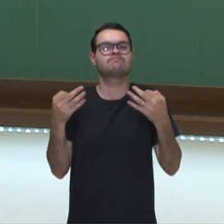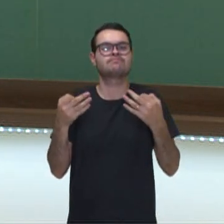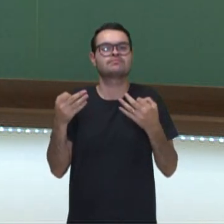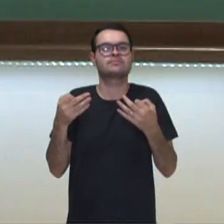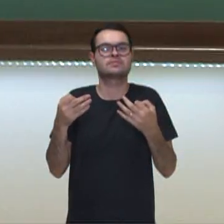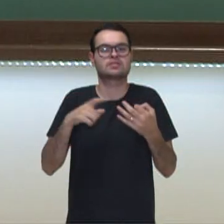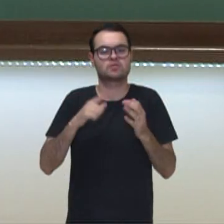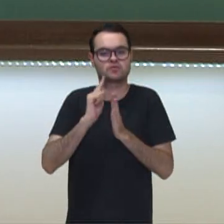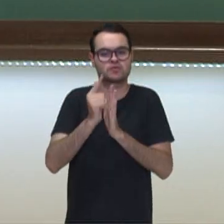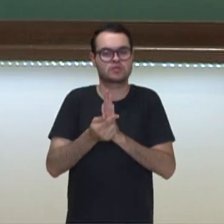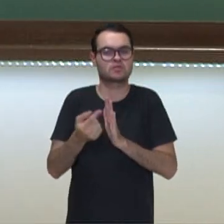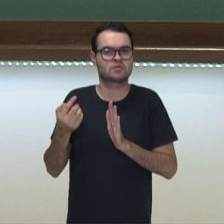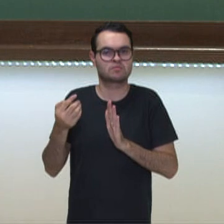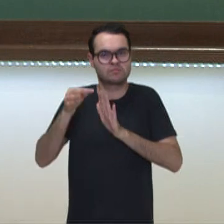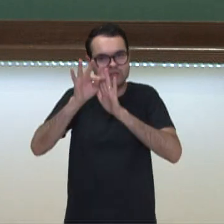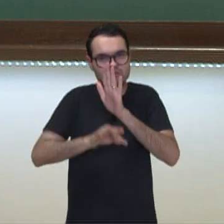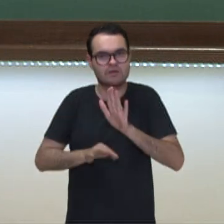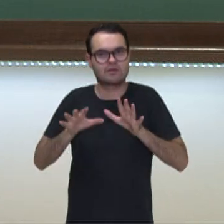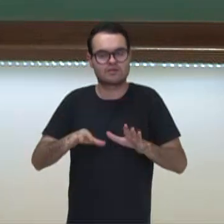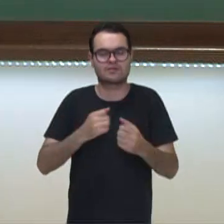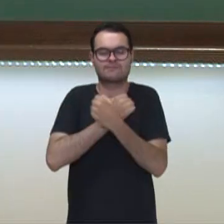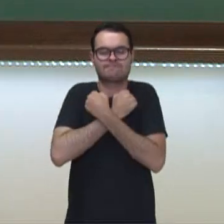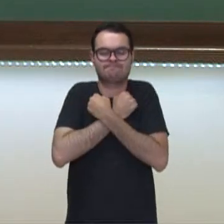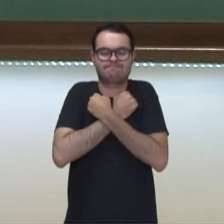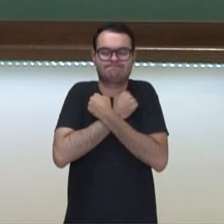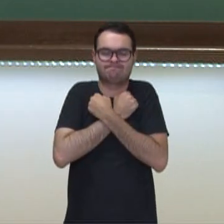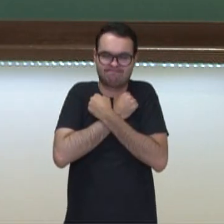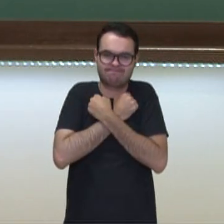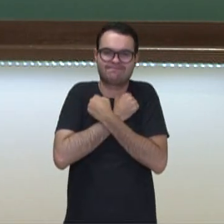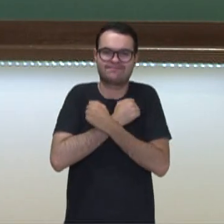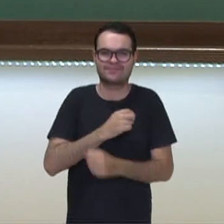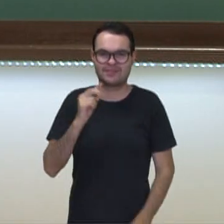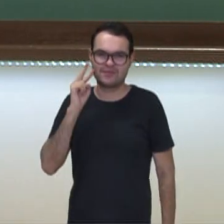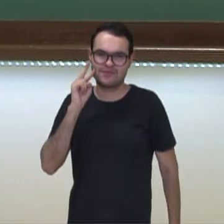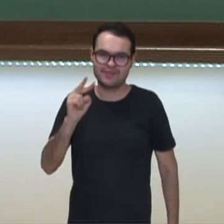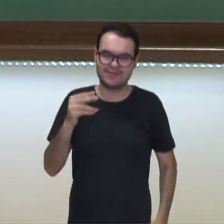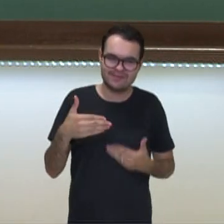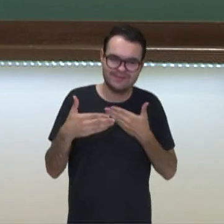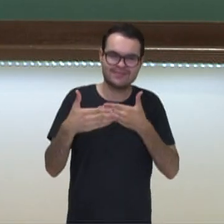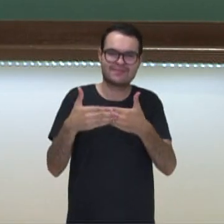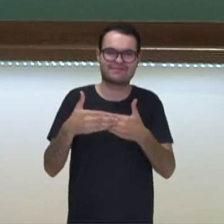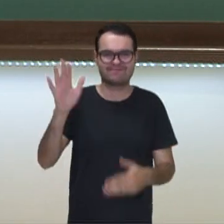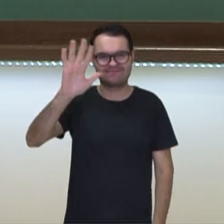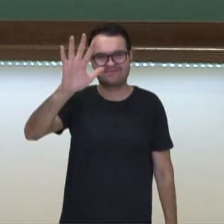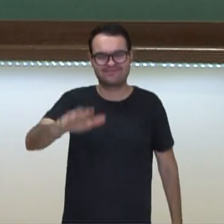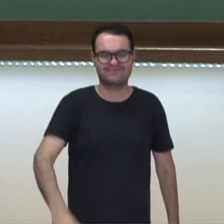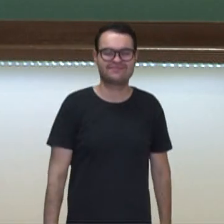esse gênero. Eu deixo com vocês um abraço carinhoso e a gente se vê em breve.